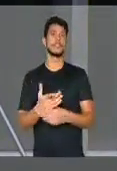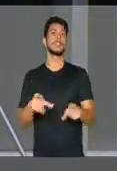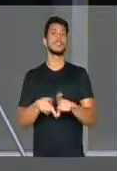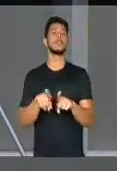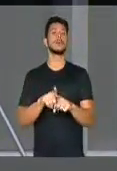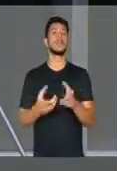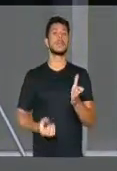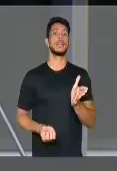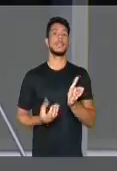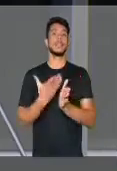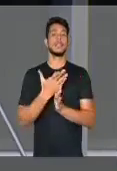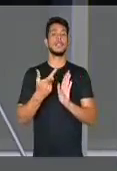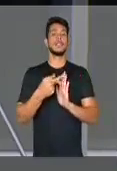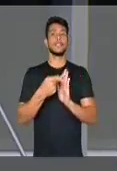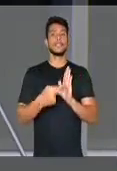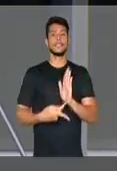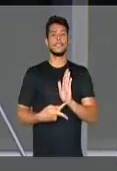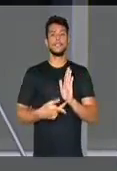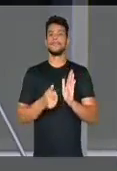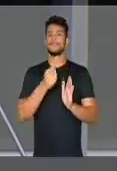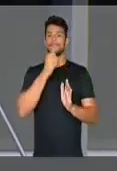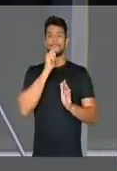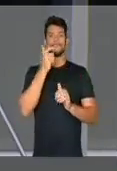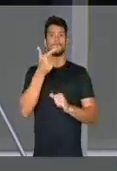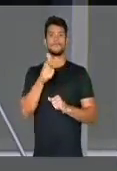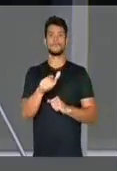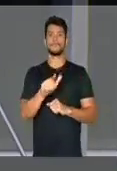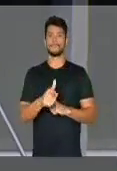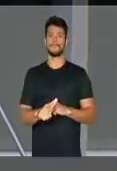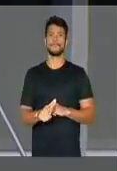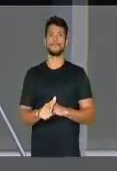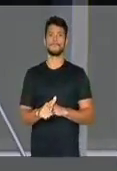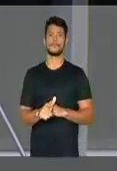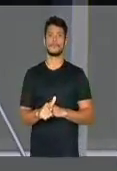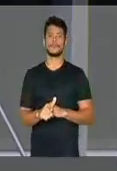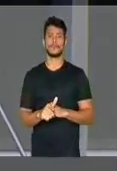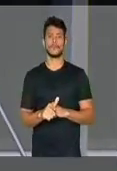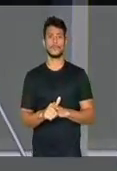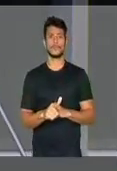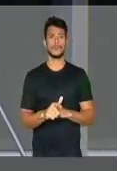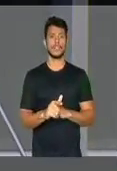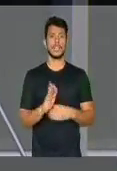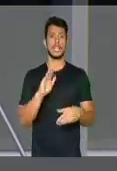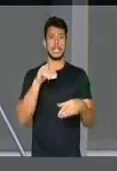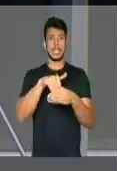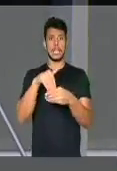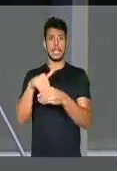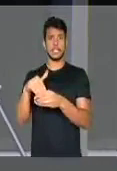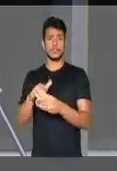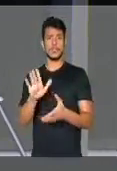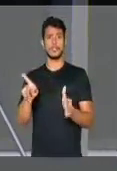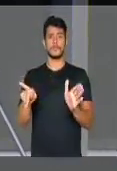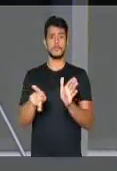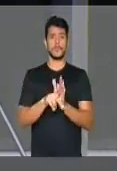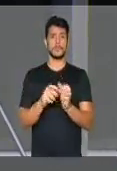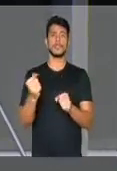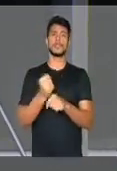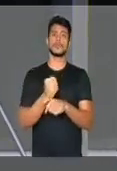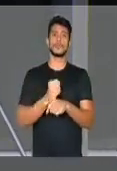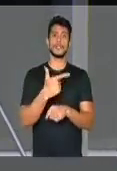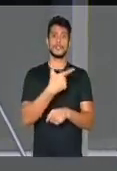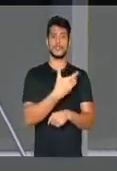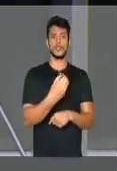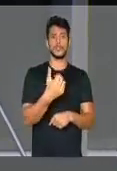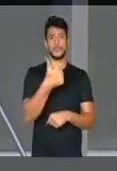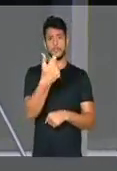um projeto que não passou pelas eleições democráticas de 2014, onde as minorias políticas